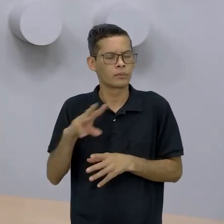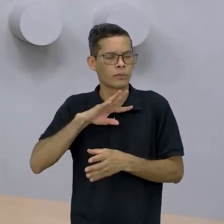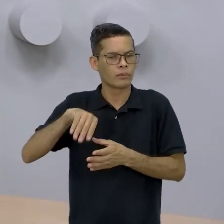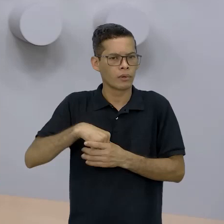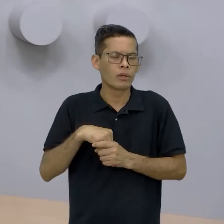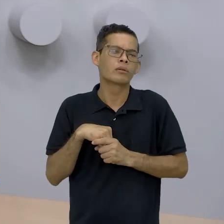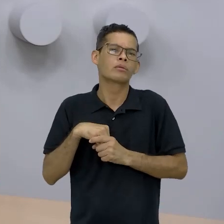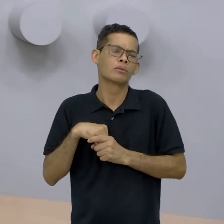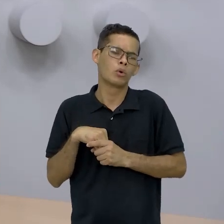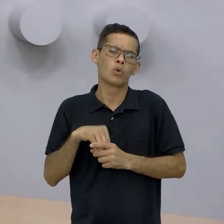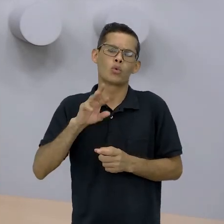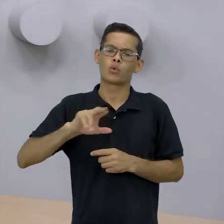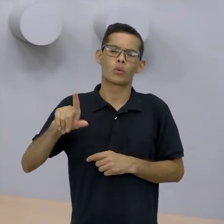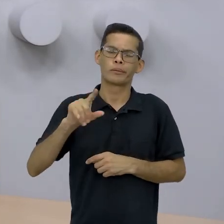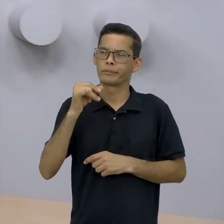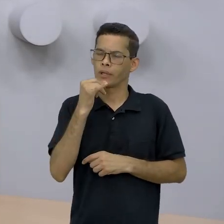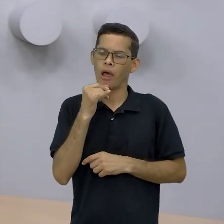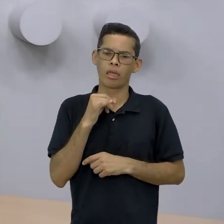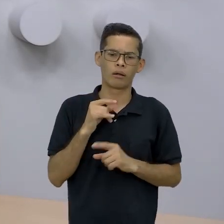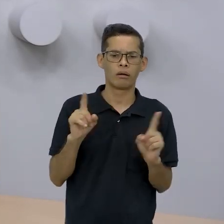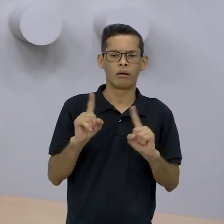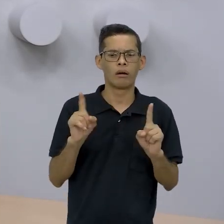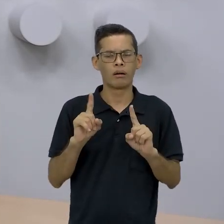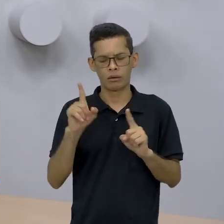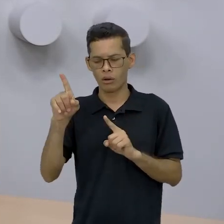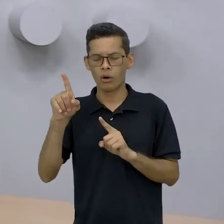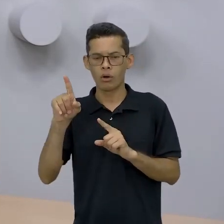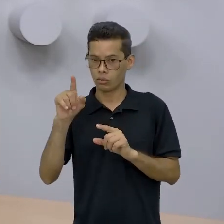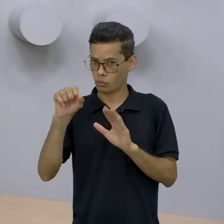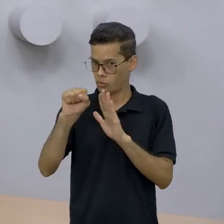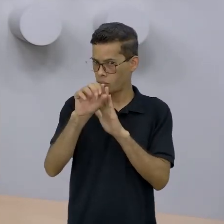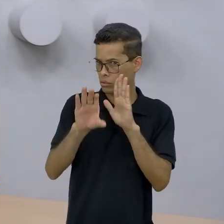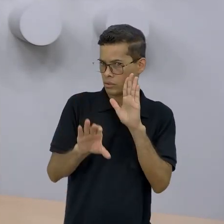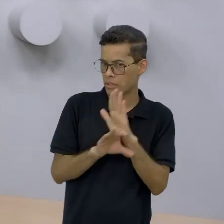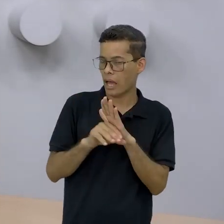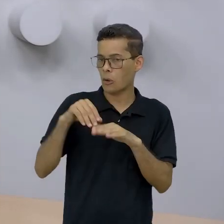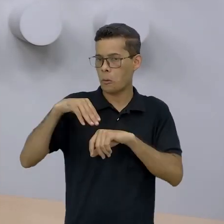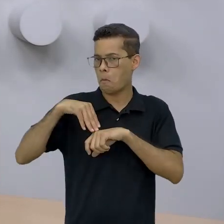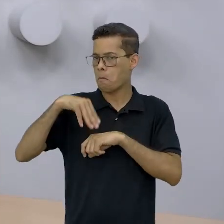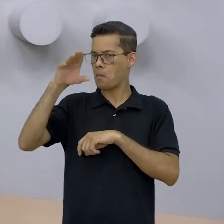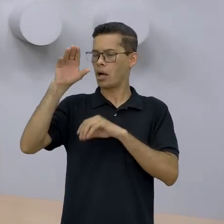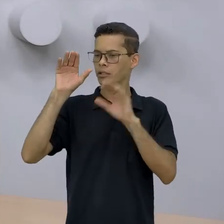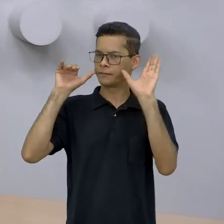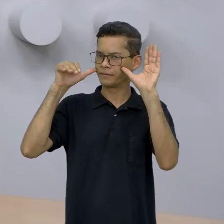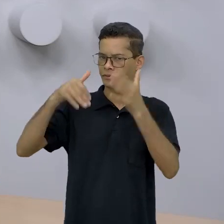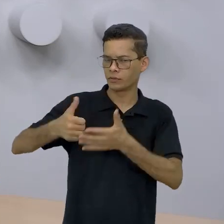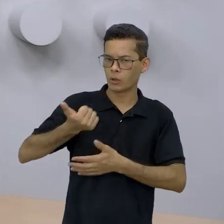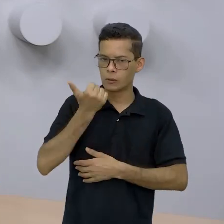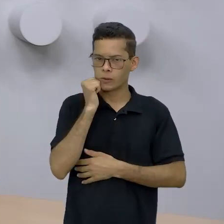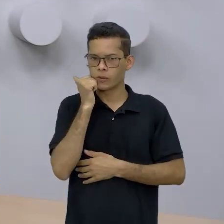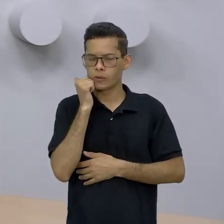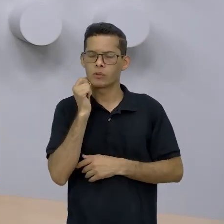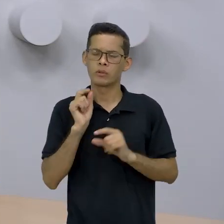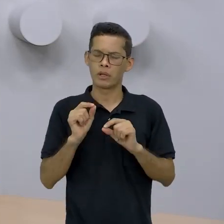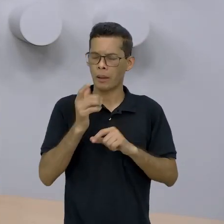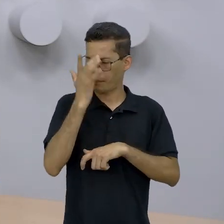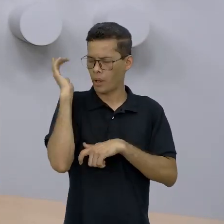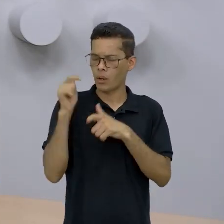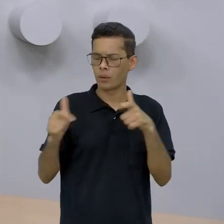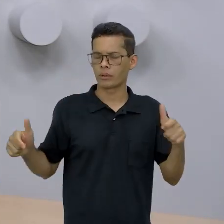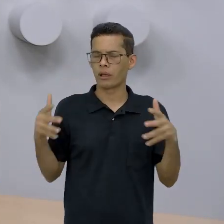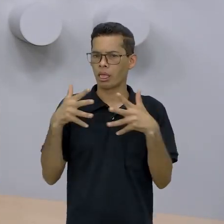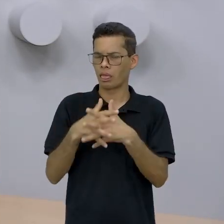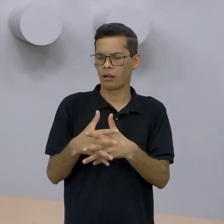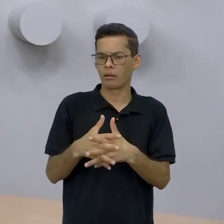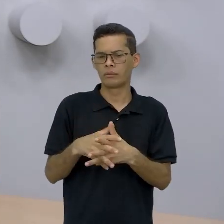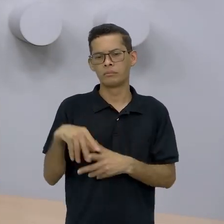XVIII. Não é à toa que o século mais cientificista da história, e muita gente confunde isso, Pri, as